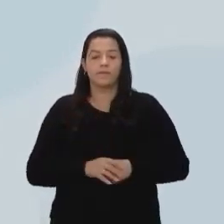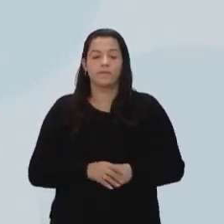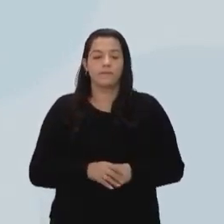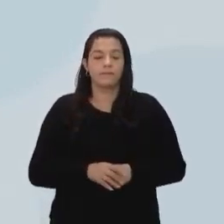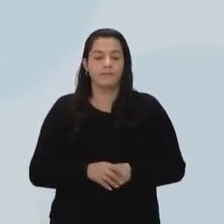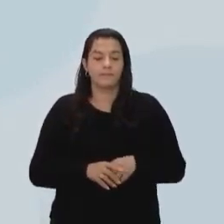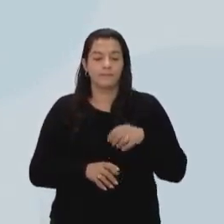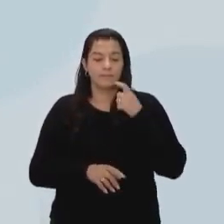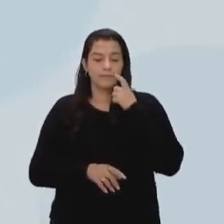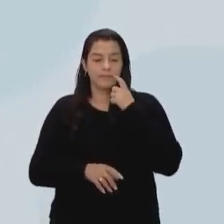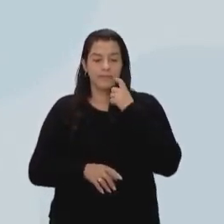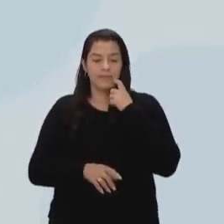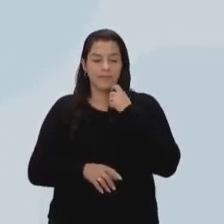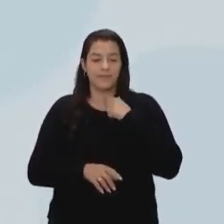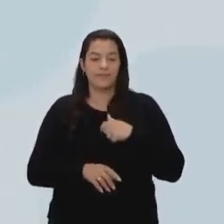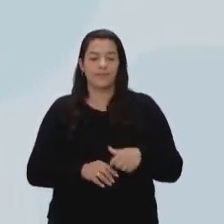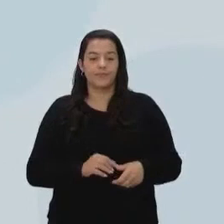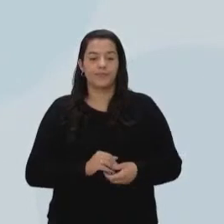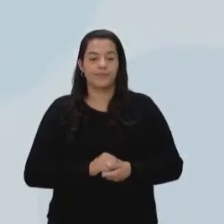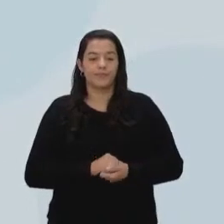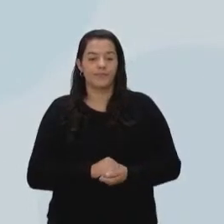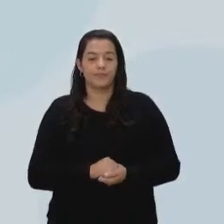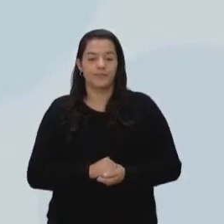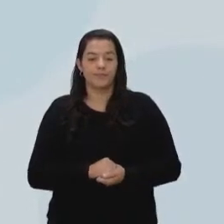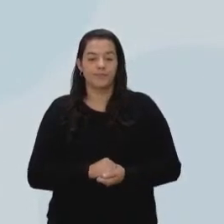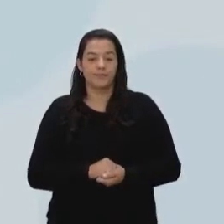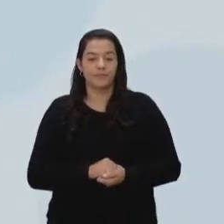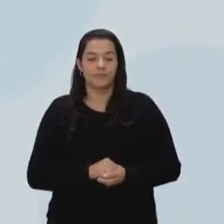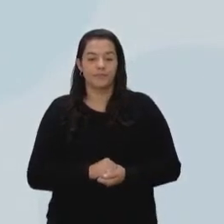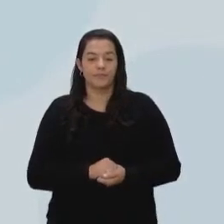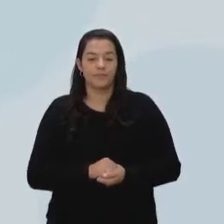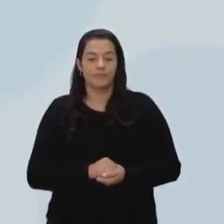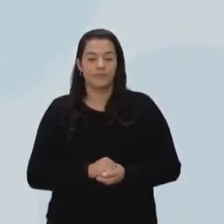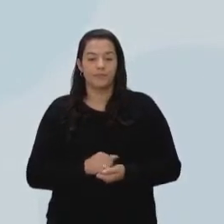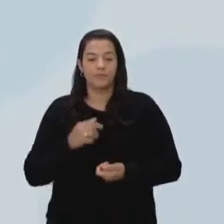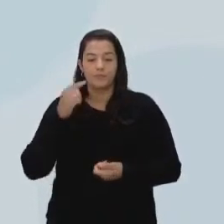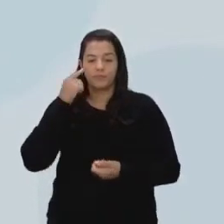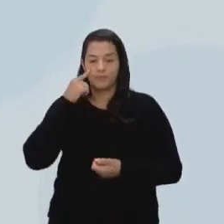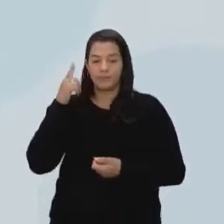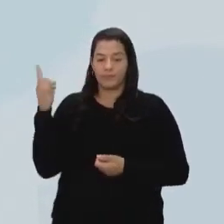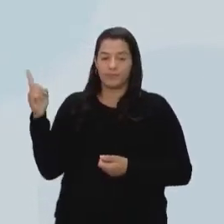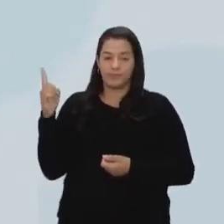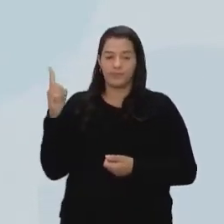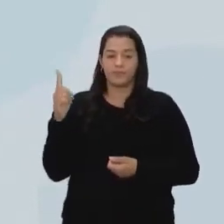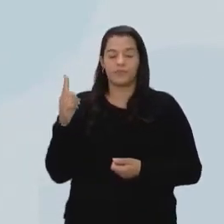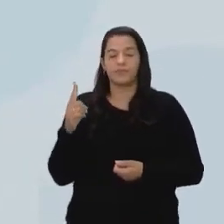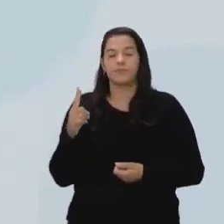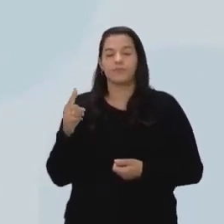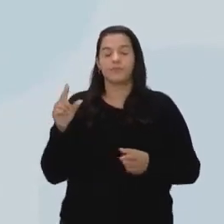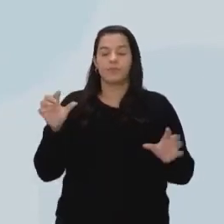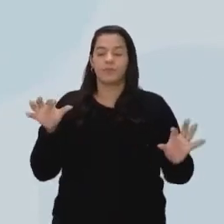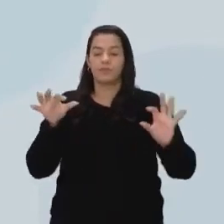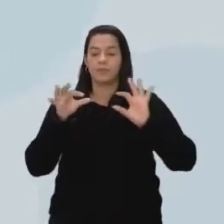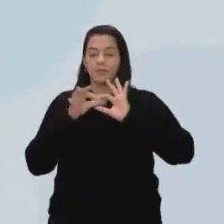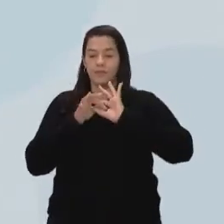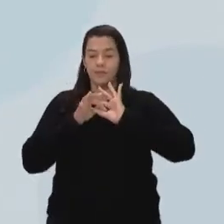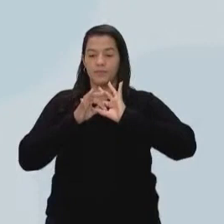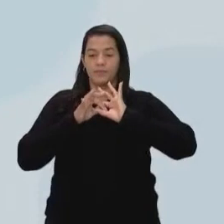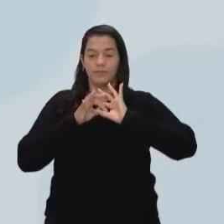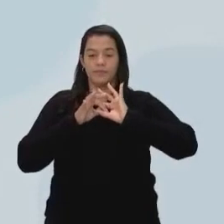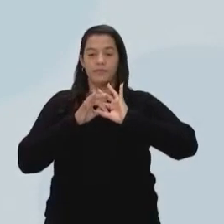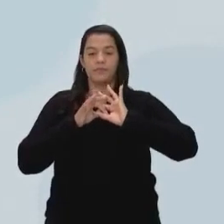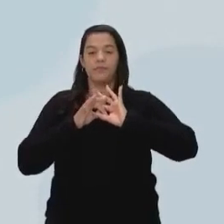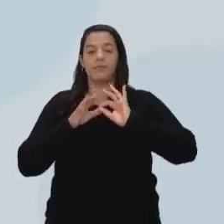aqui, vermelho. Olha aqui, ó. Ele estabelece aqui, ó, uma ligação, um par de